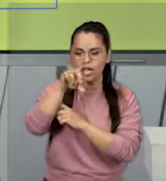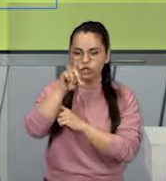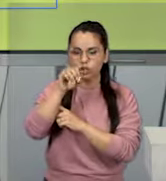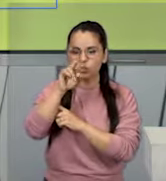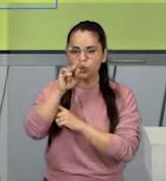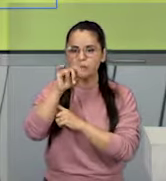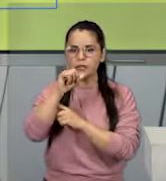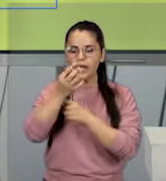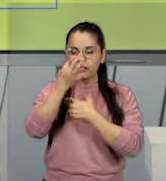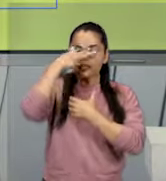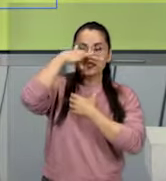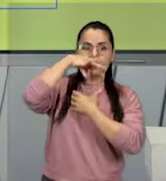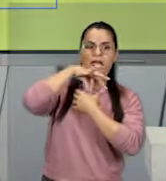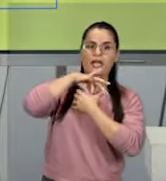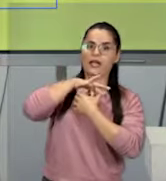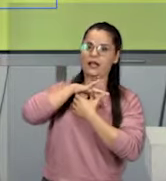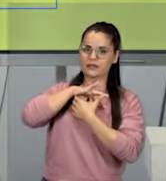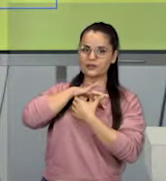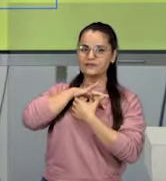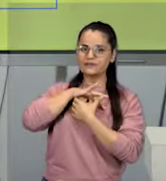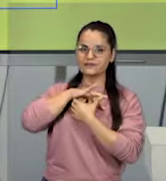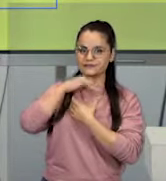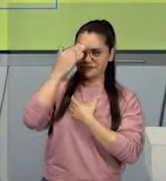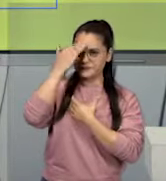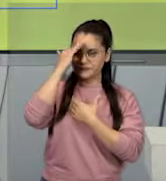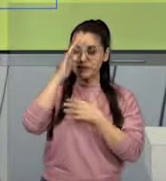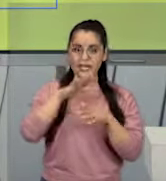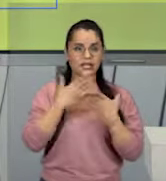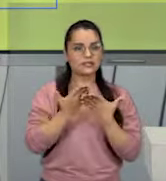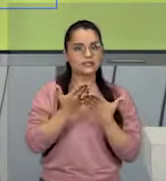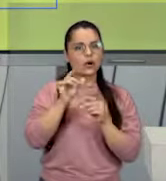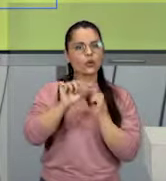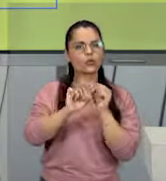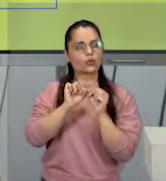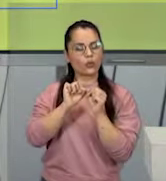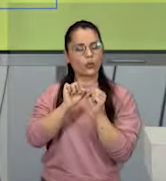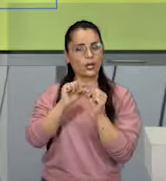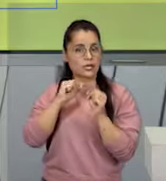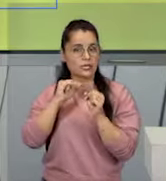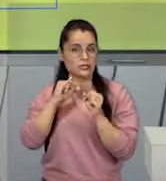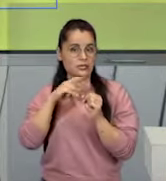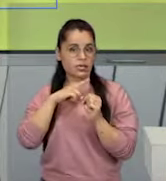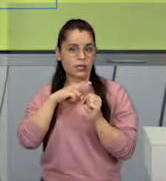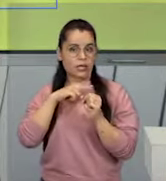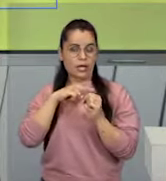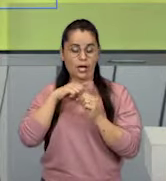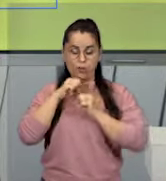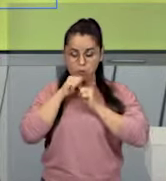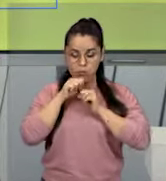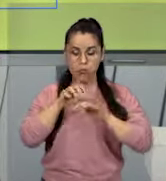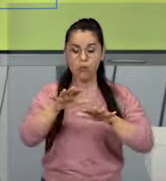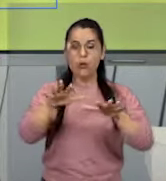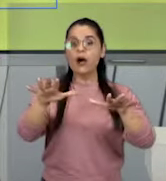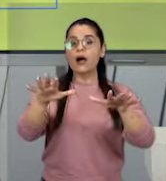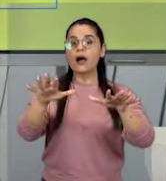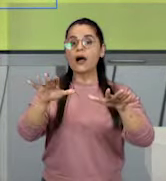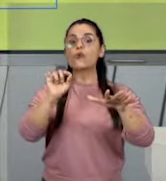essa interno tá então nas reações onde ocorre a liberação de